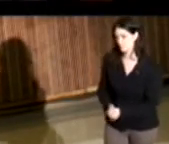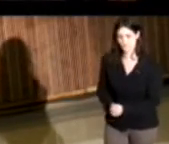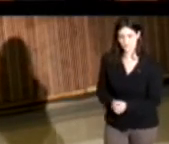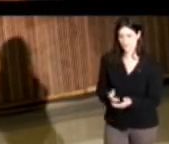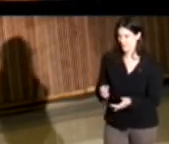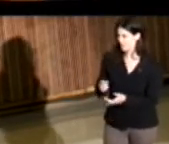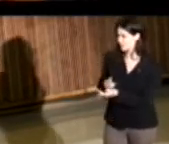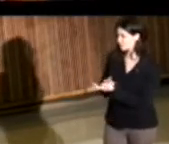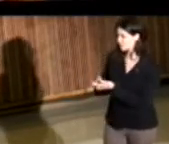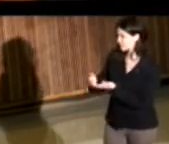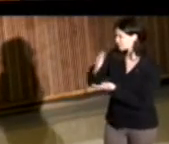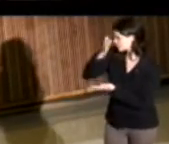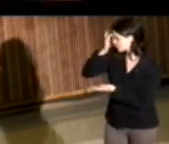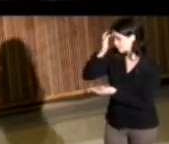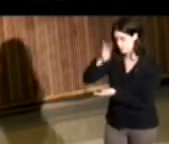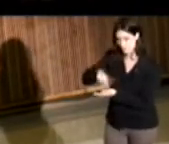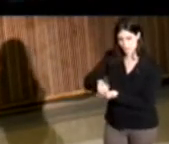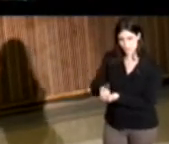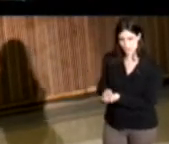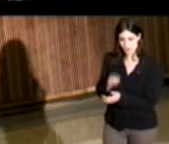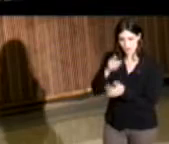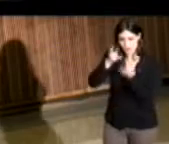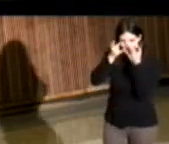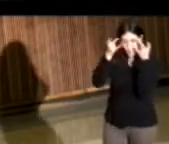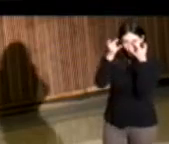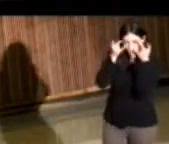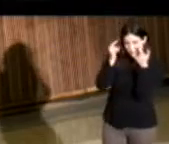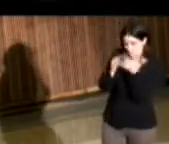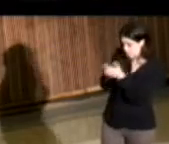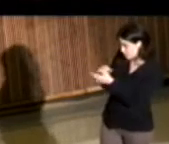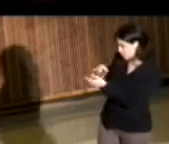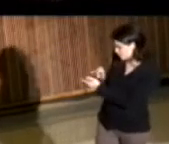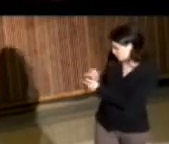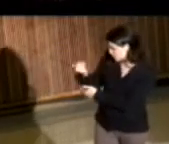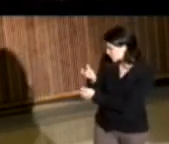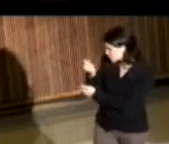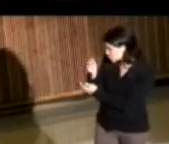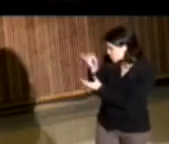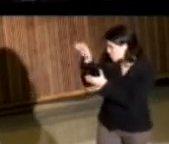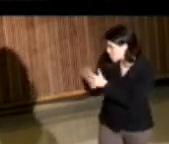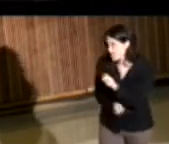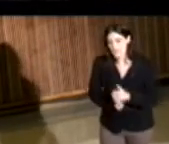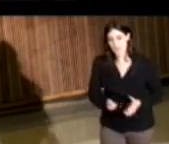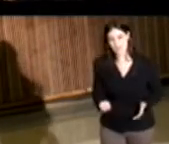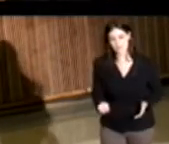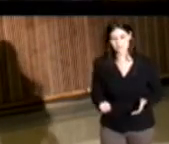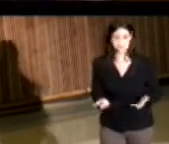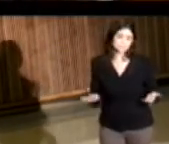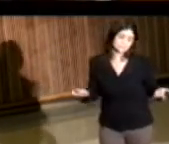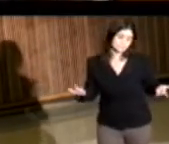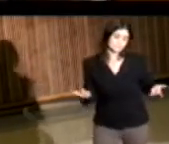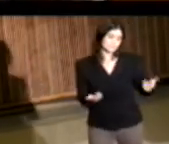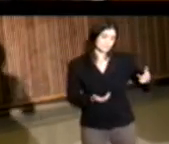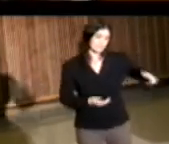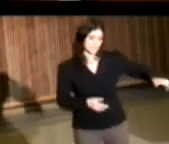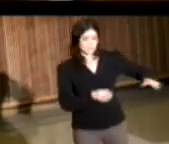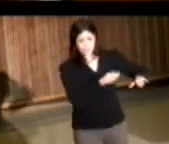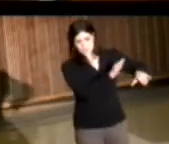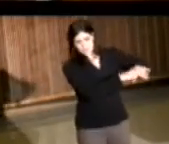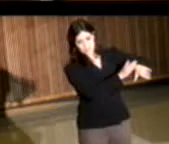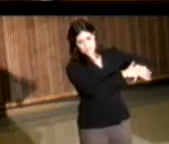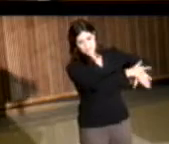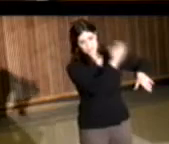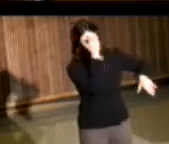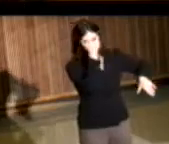assim, os caras estão explorando você. Eu estou pouco ligando, porque isso não é problema meu, isso é problema de Deus. Eu vou fazer o que está no meu coração, o que a